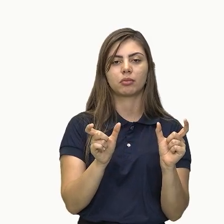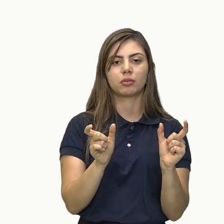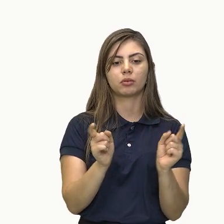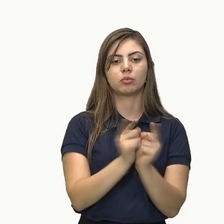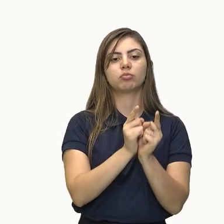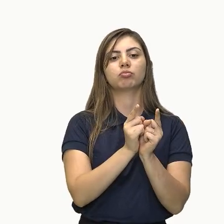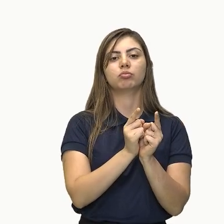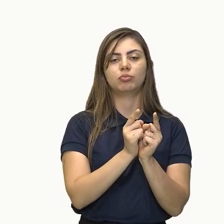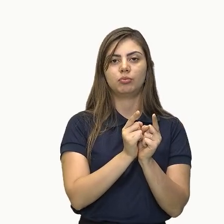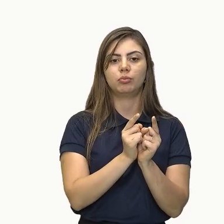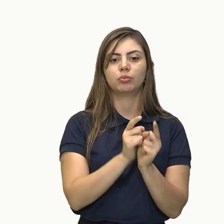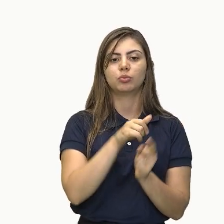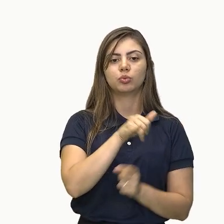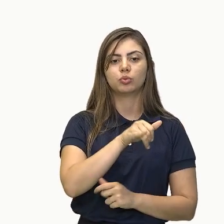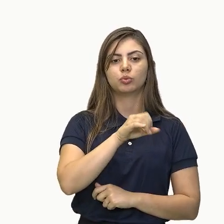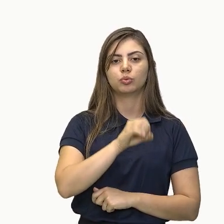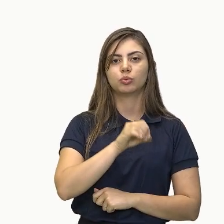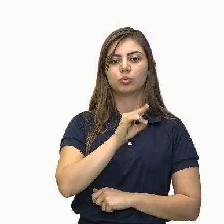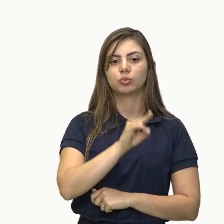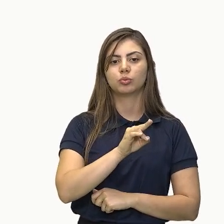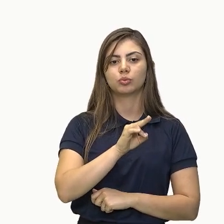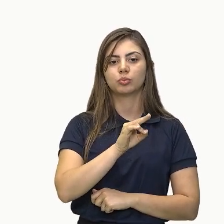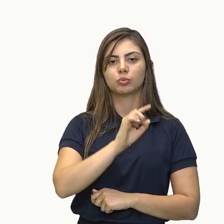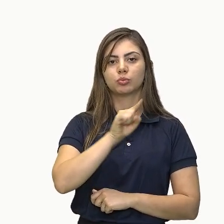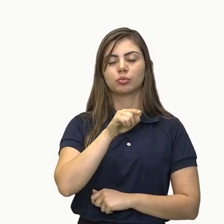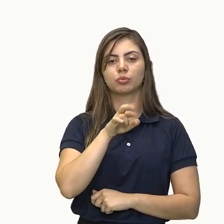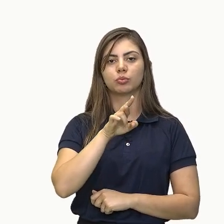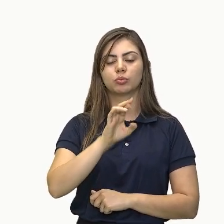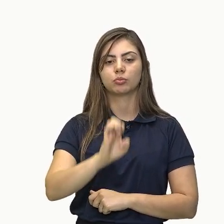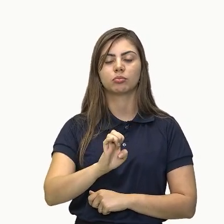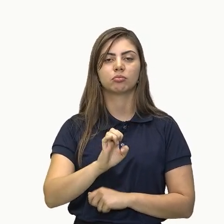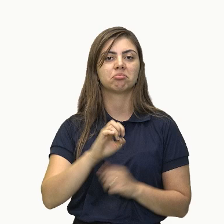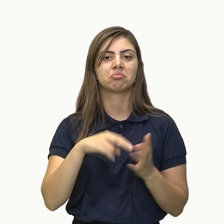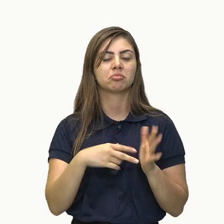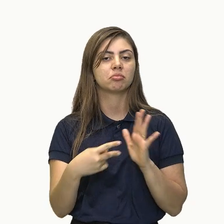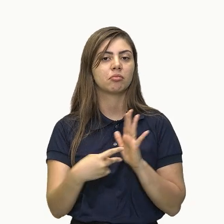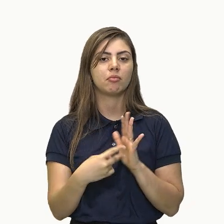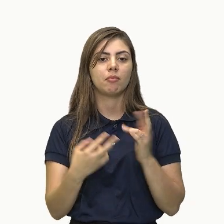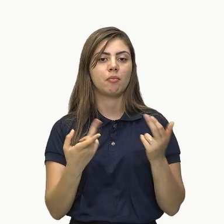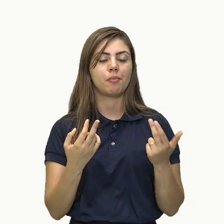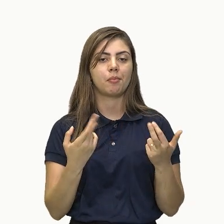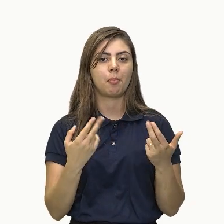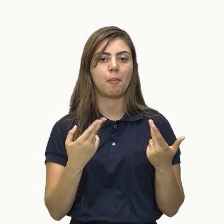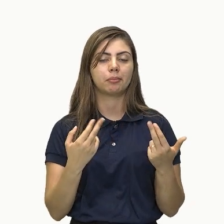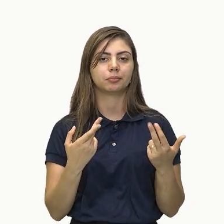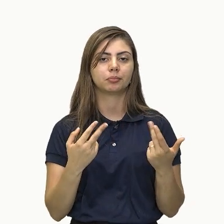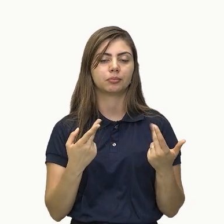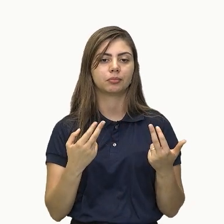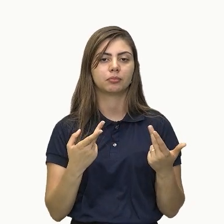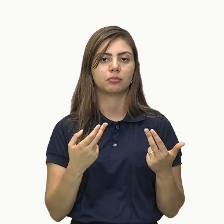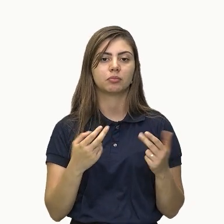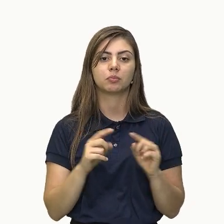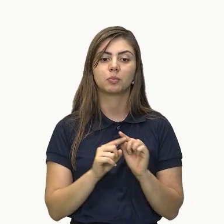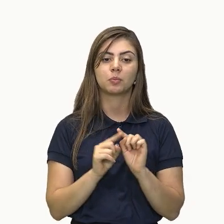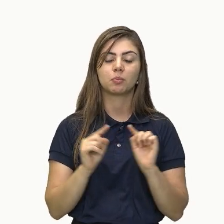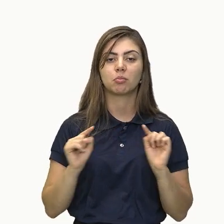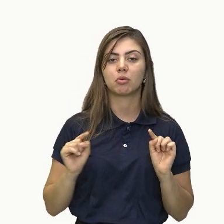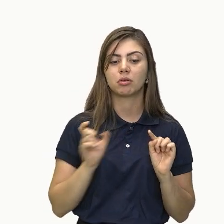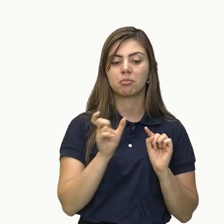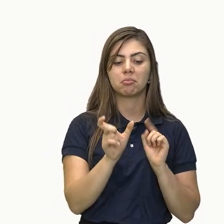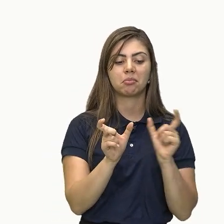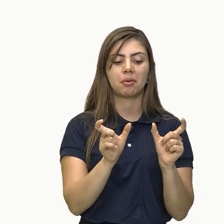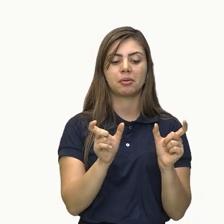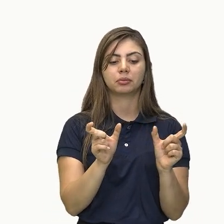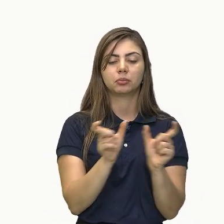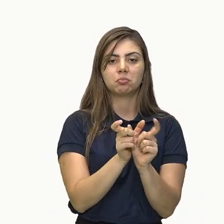é your. O que quer dizer? A mesma coisa. Não mudou o significado, apenas